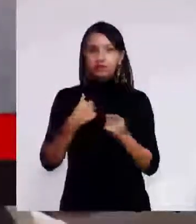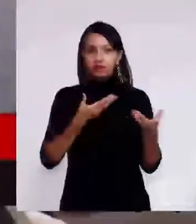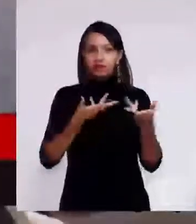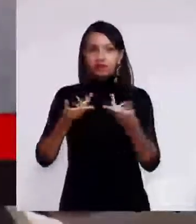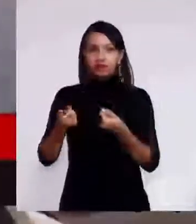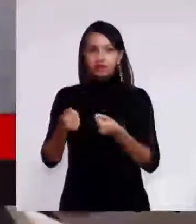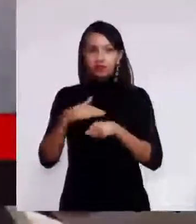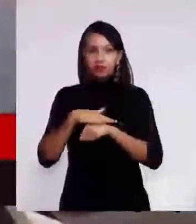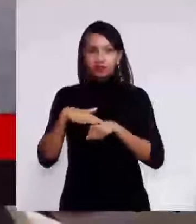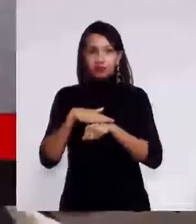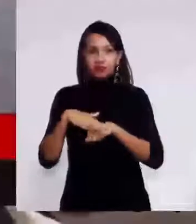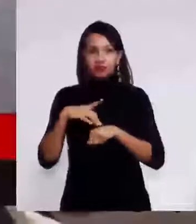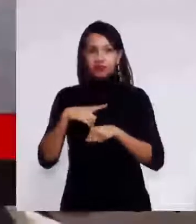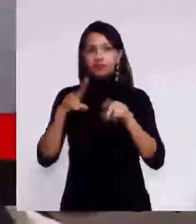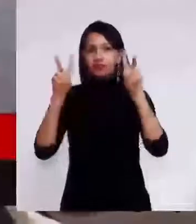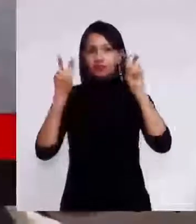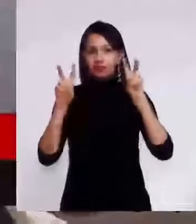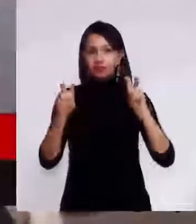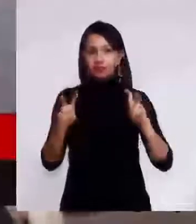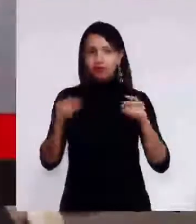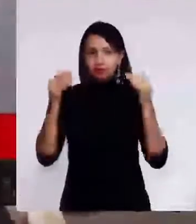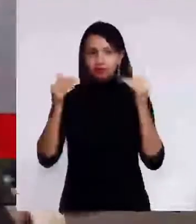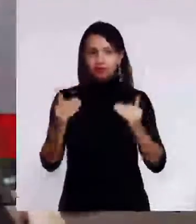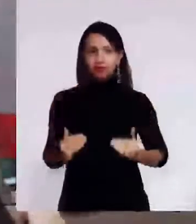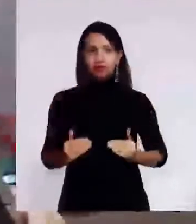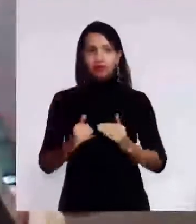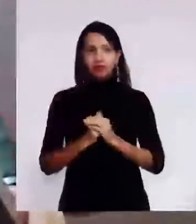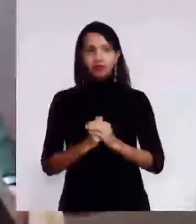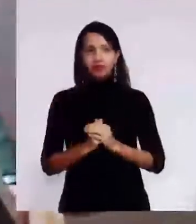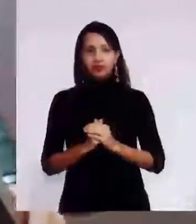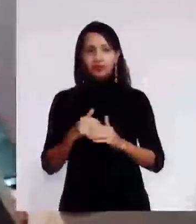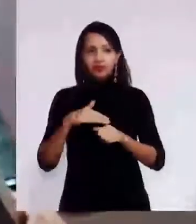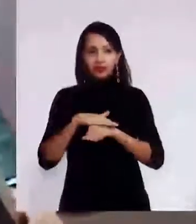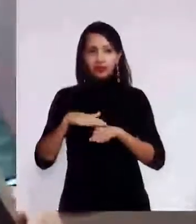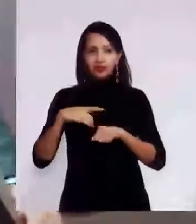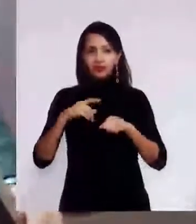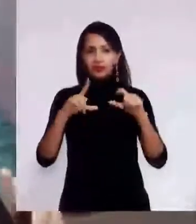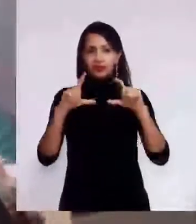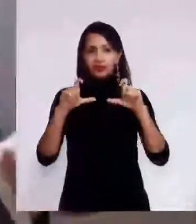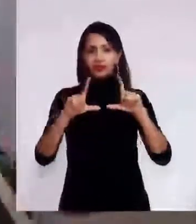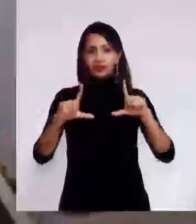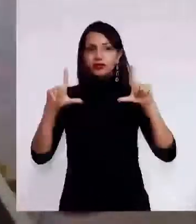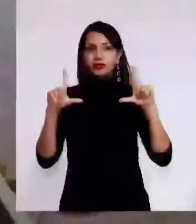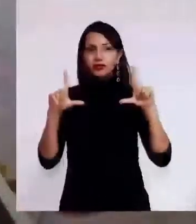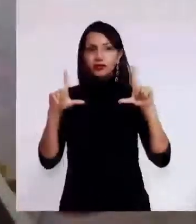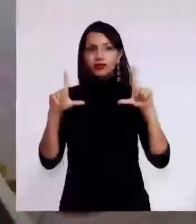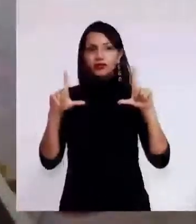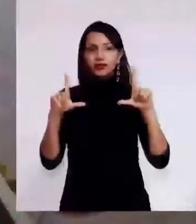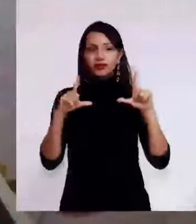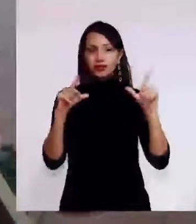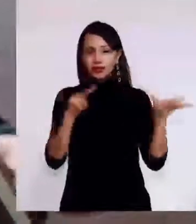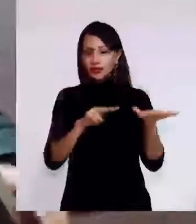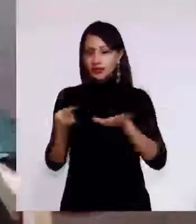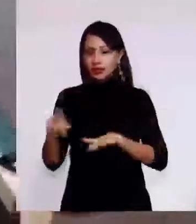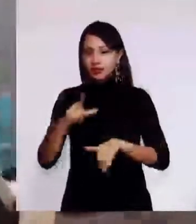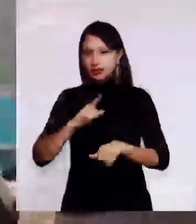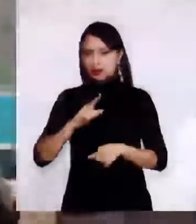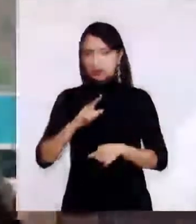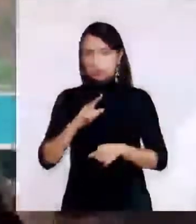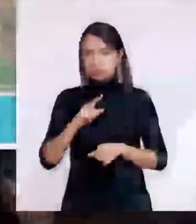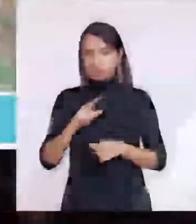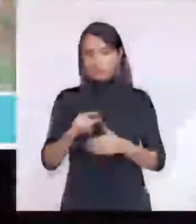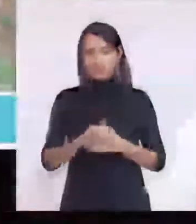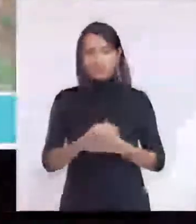receptividade, porque são muitos assuntos, né? Então vou já começar direto nas imagens, por favor, Sonia. Então, essa semana